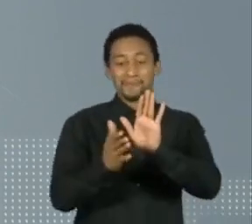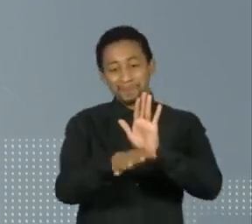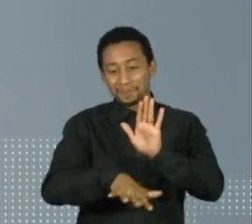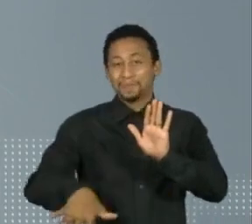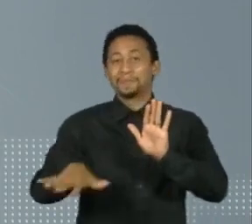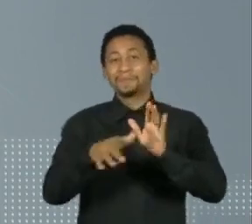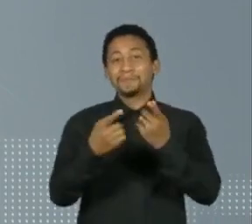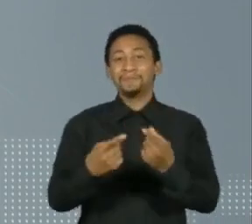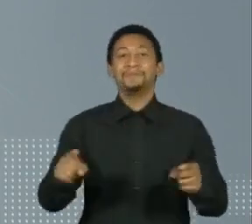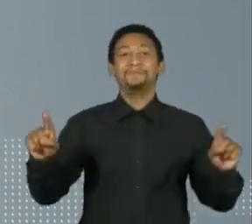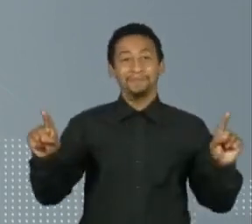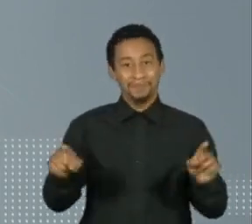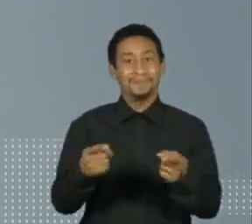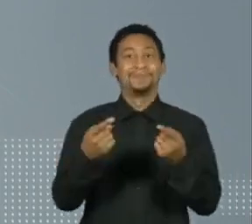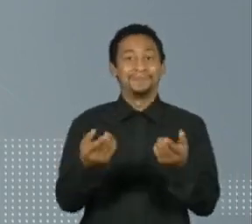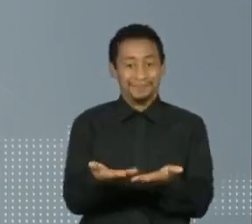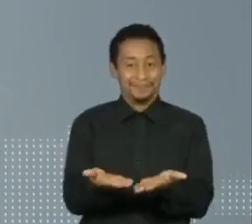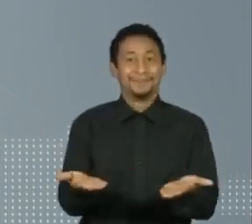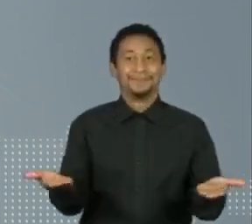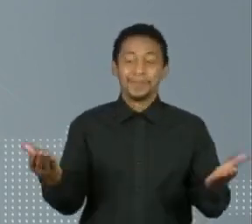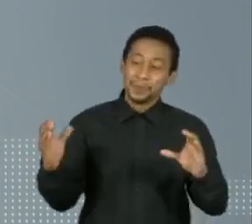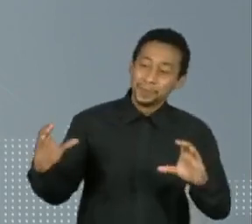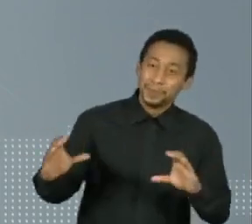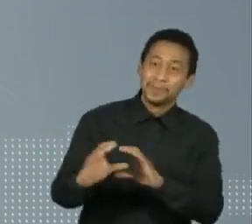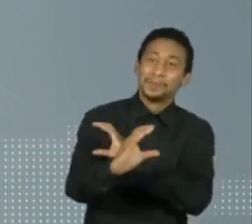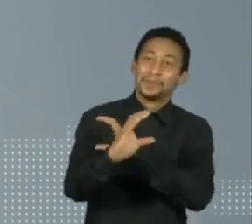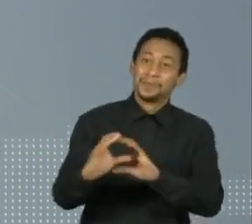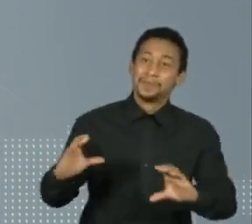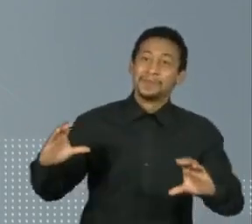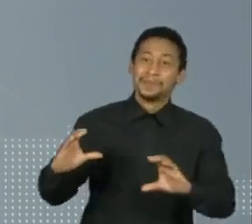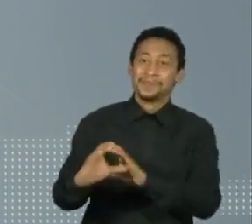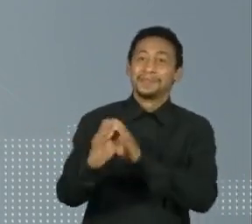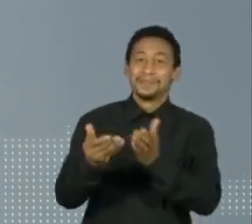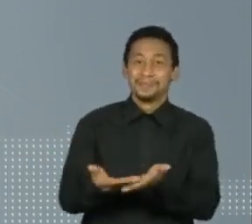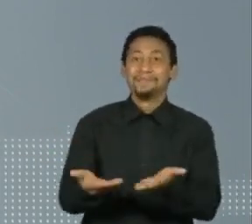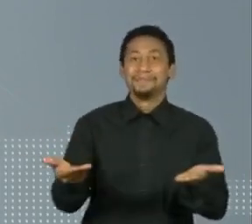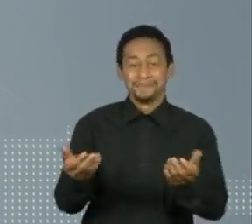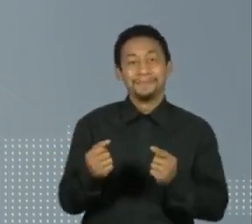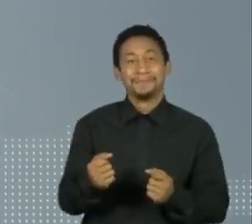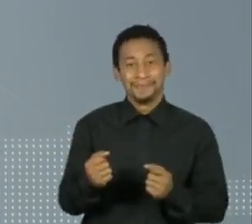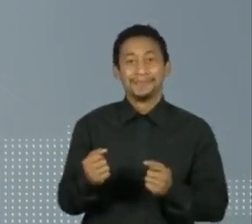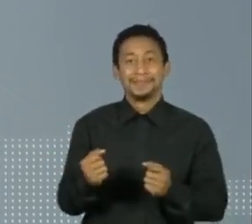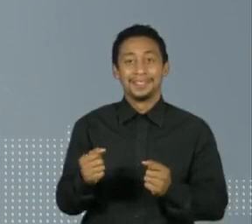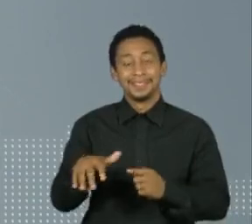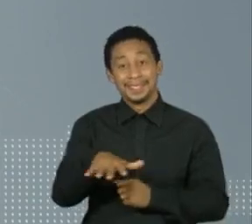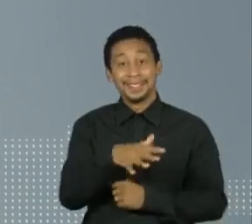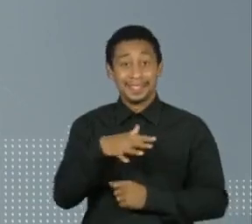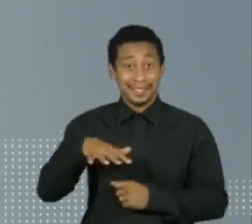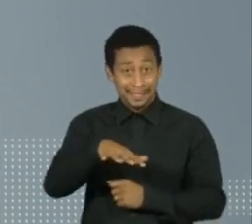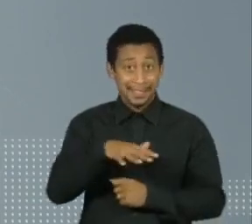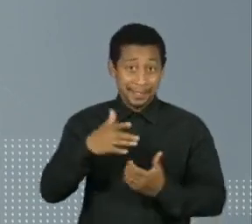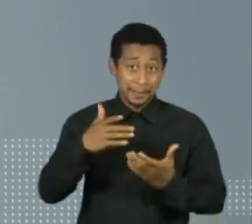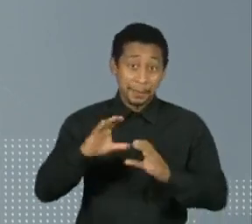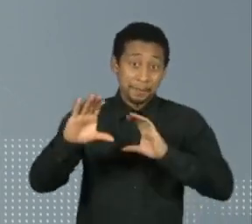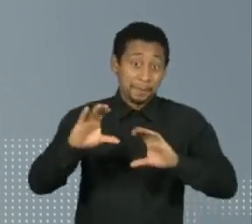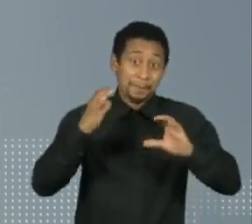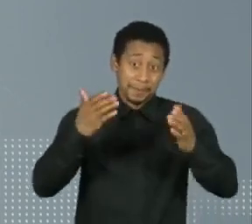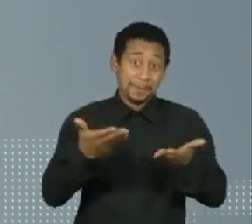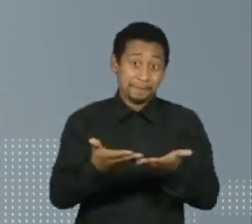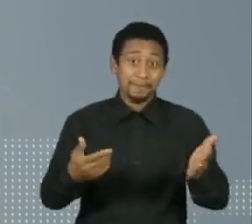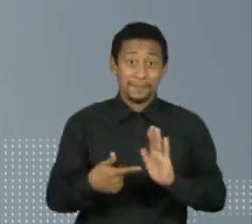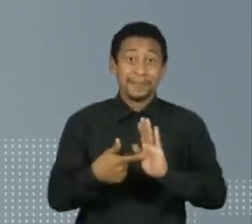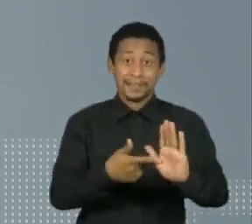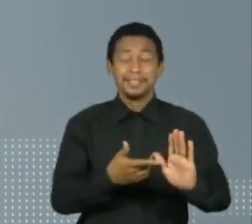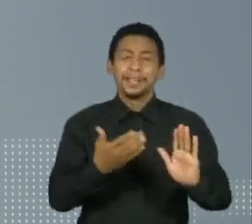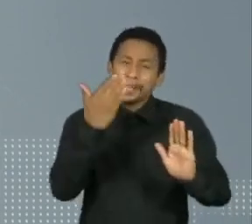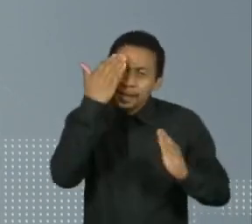da música, nesse campo das comunicações do teatro, até a Fernanda Montenegro, que também chegou agora. E